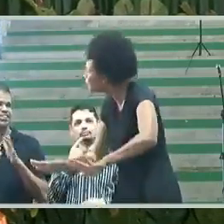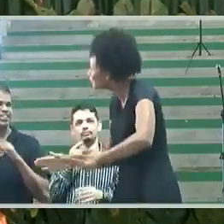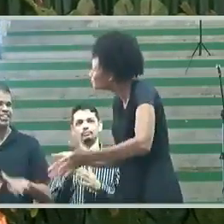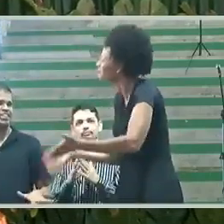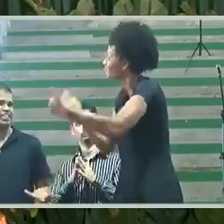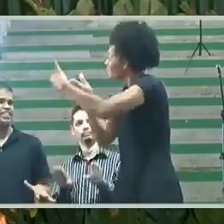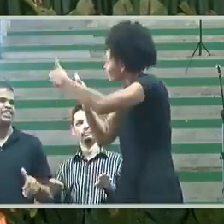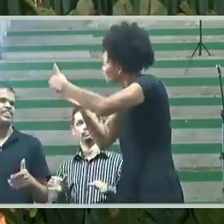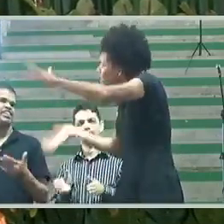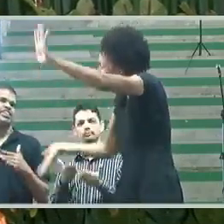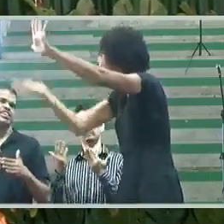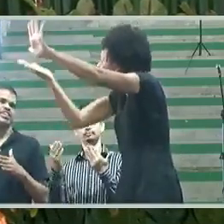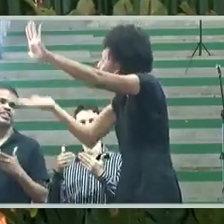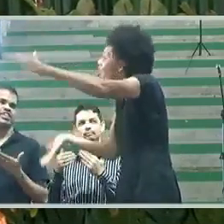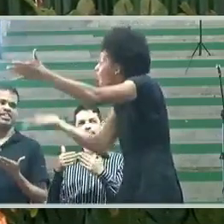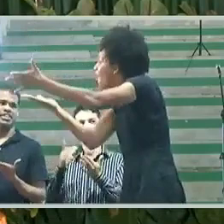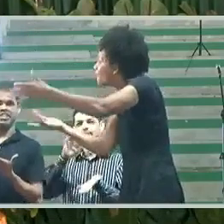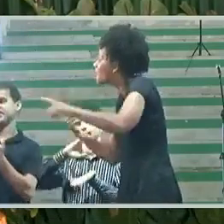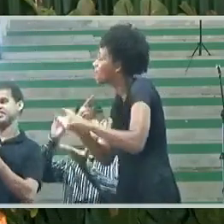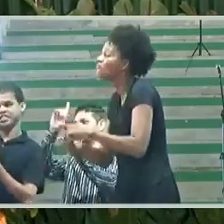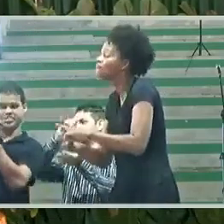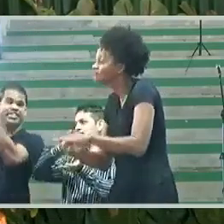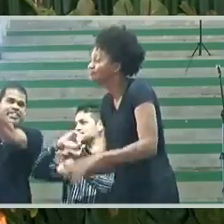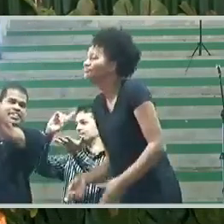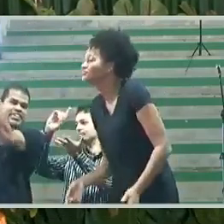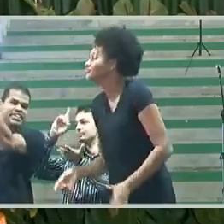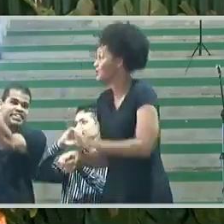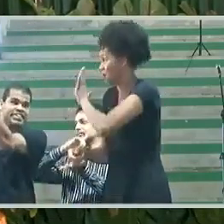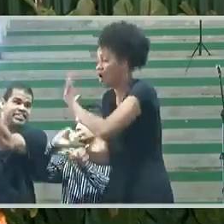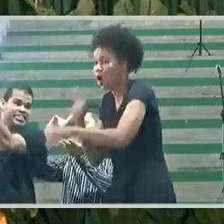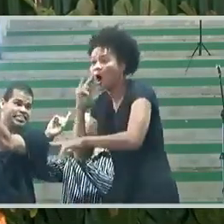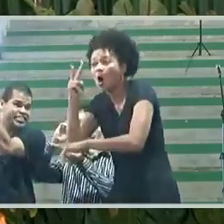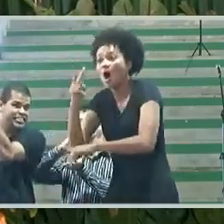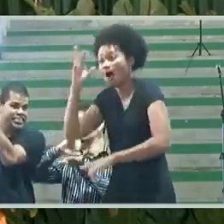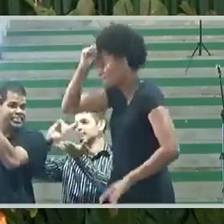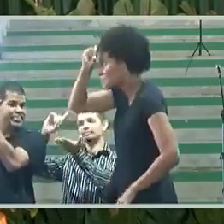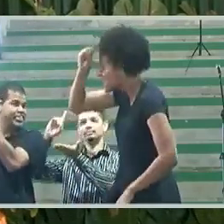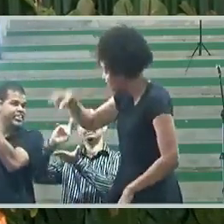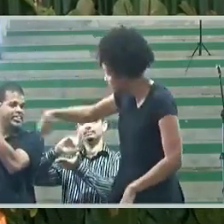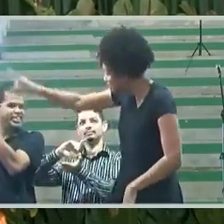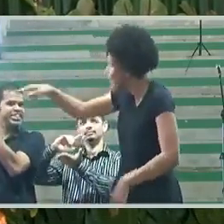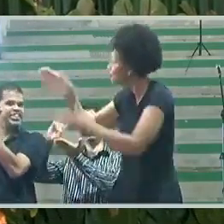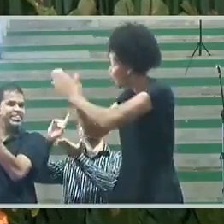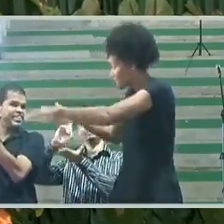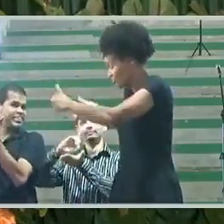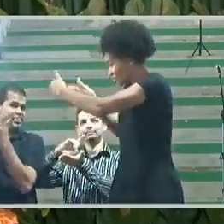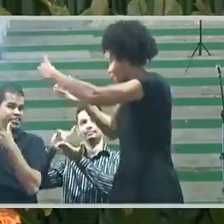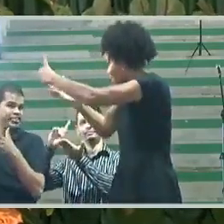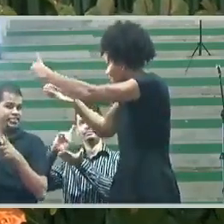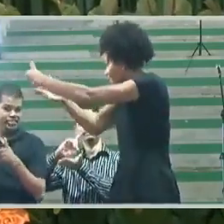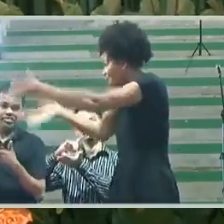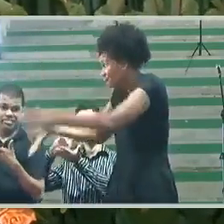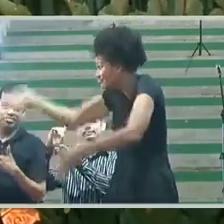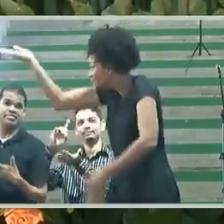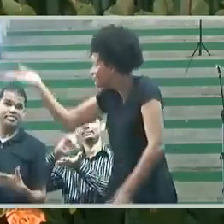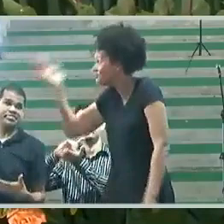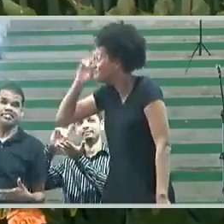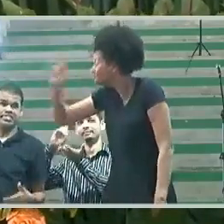Jesus está mostrando para você o que você está fazendo no culto, rapaz. Aprenda o que você está fazendo aqui.